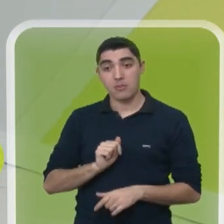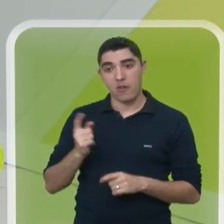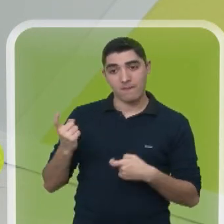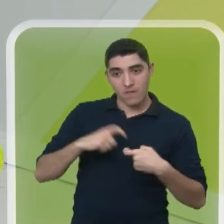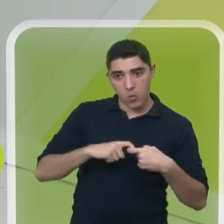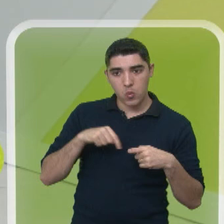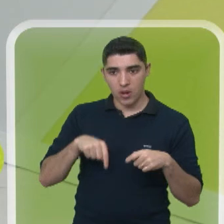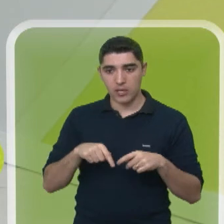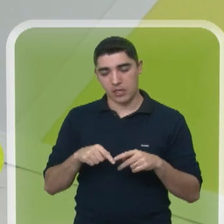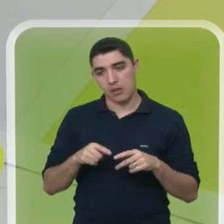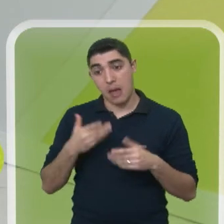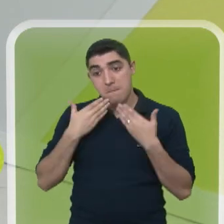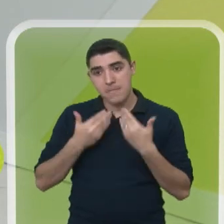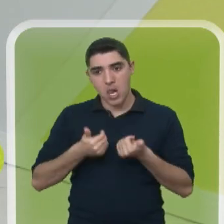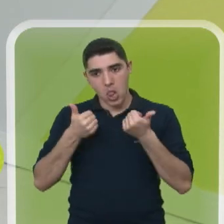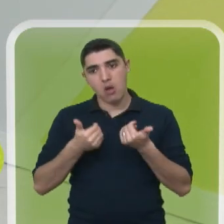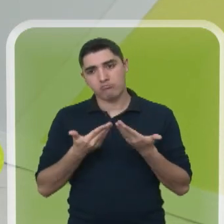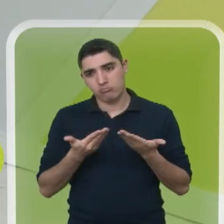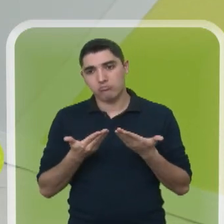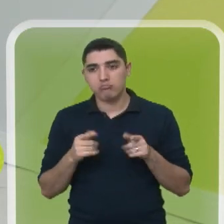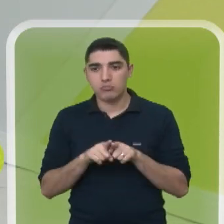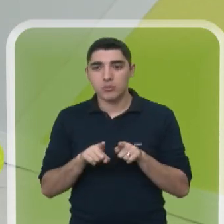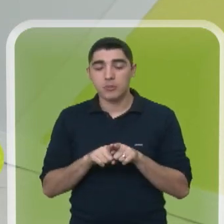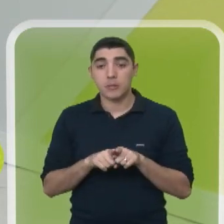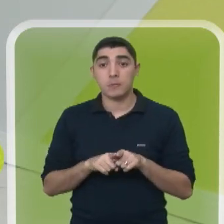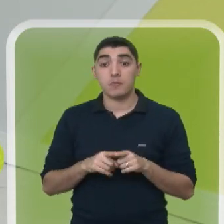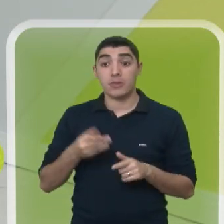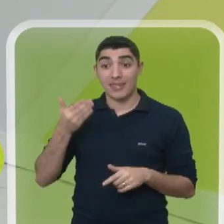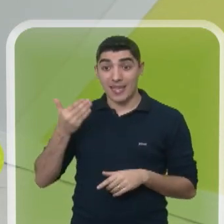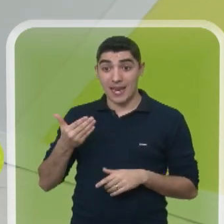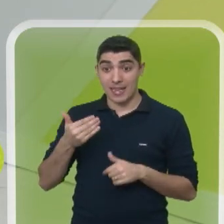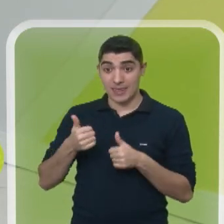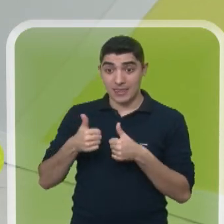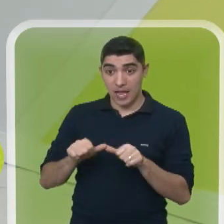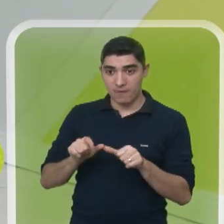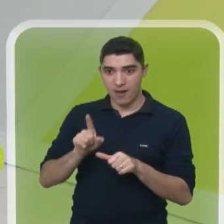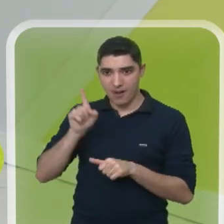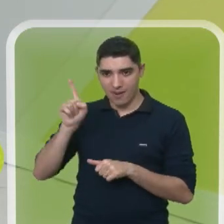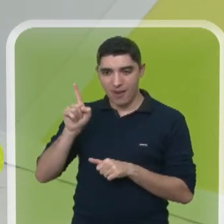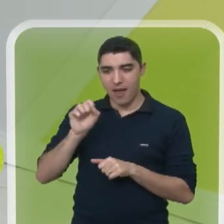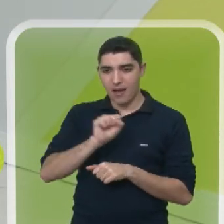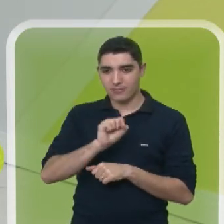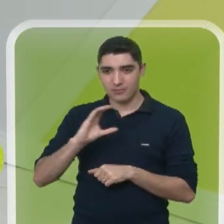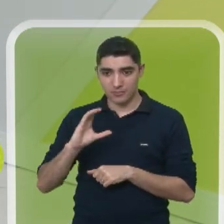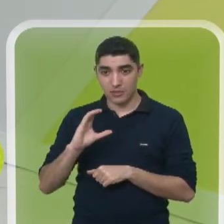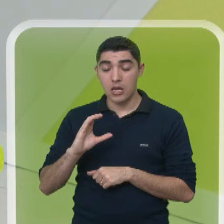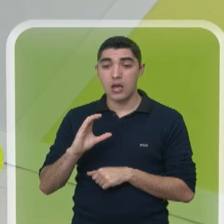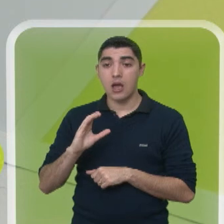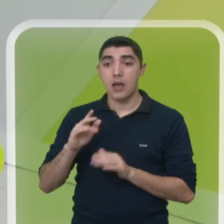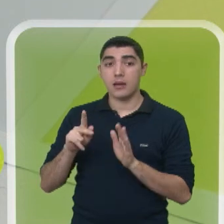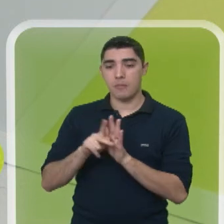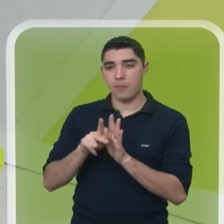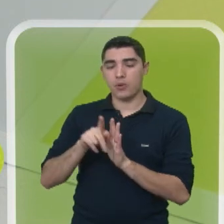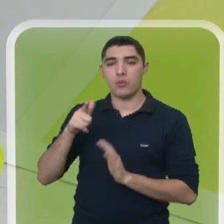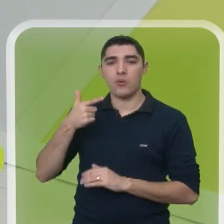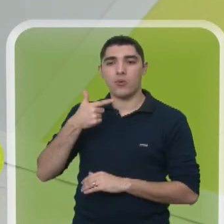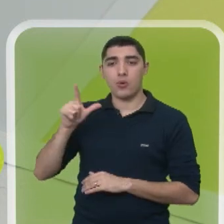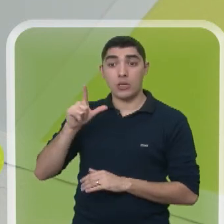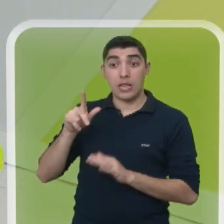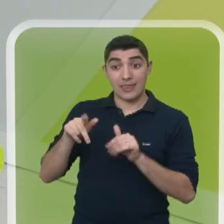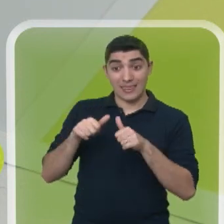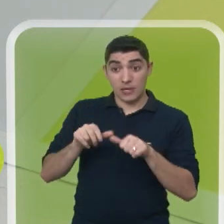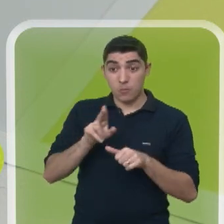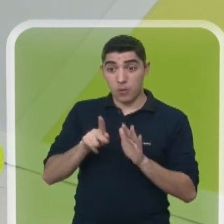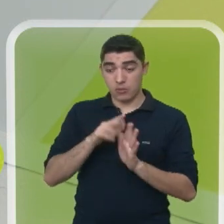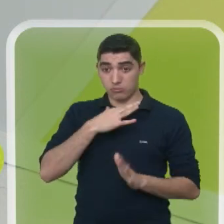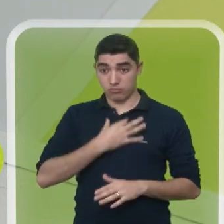para a galera. E ele também, quando ele ainda defendia a equipe de São Caetano, ele foi medalha de bronze no Pan-Americano no Sub-18,